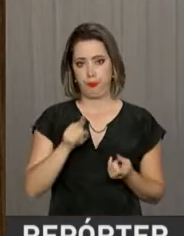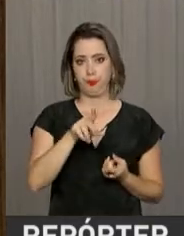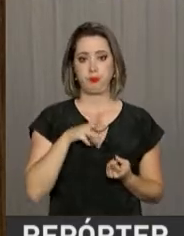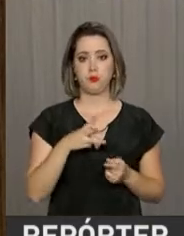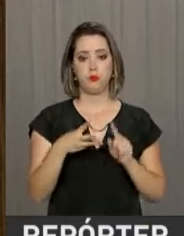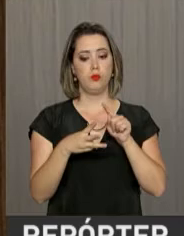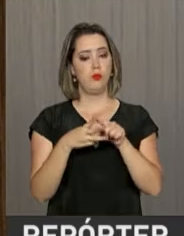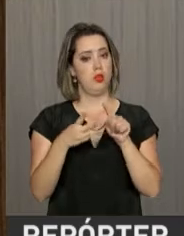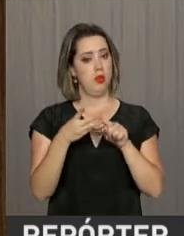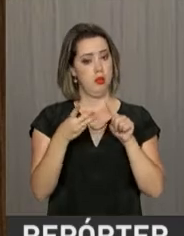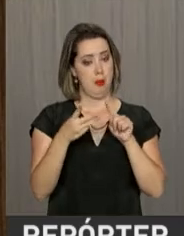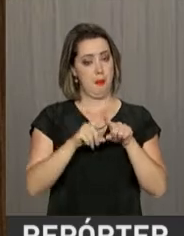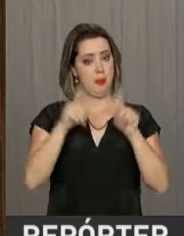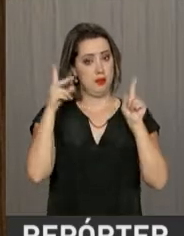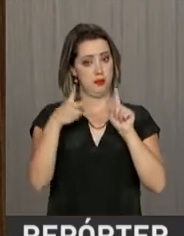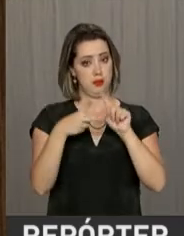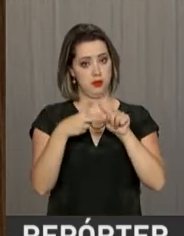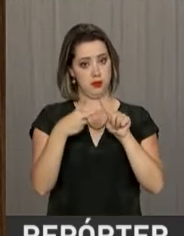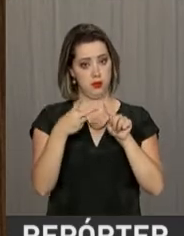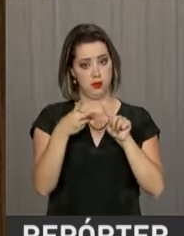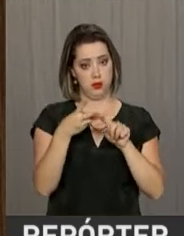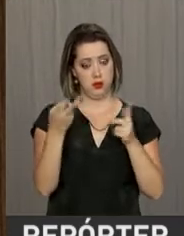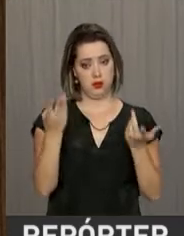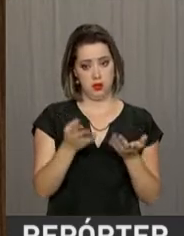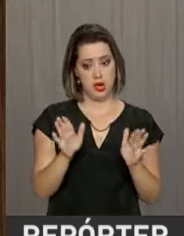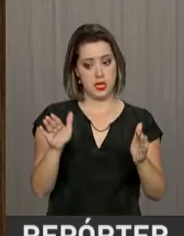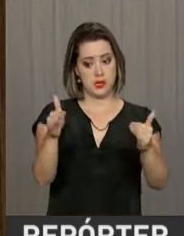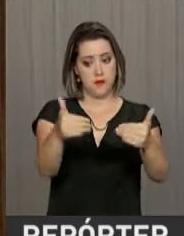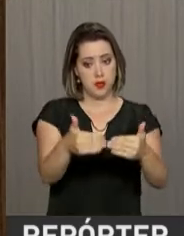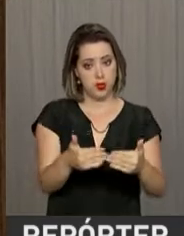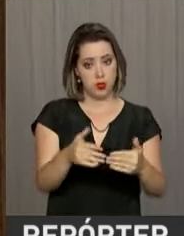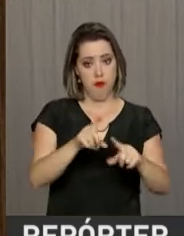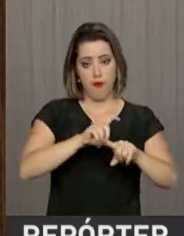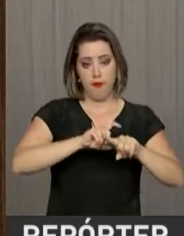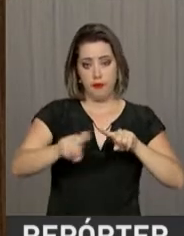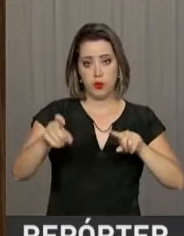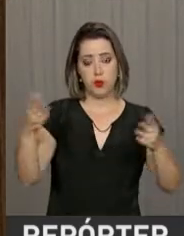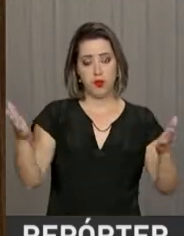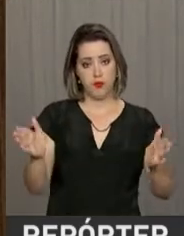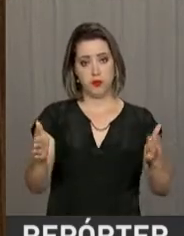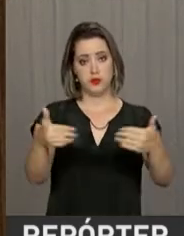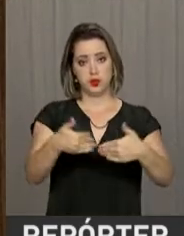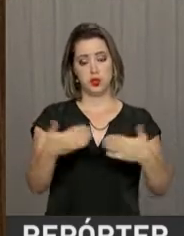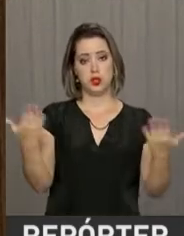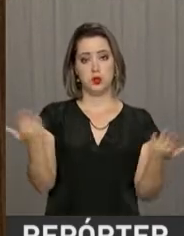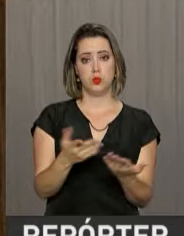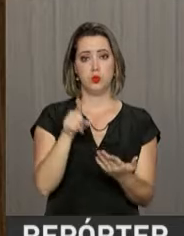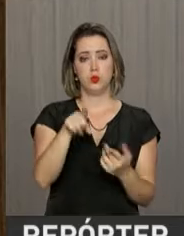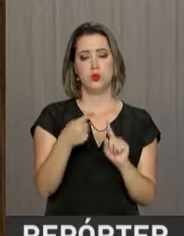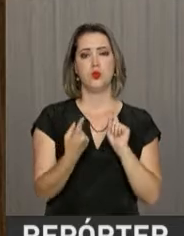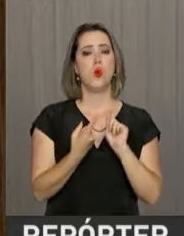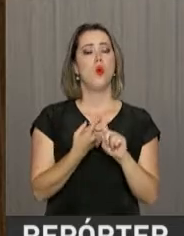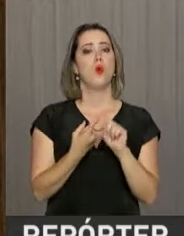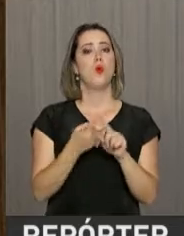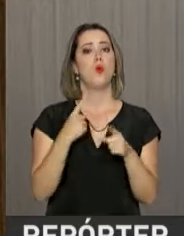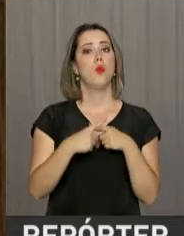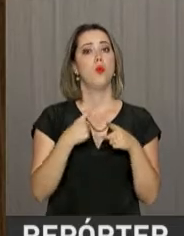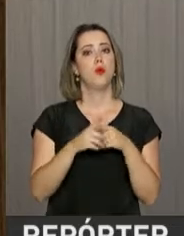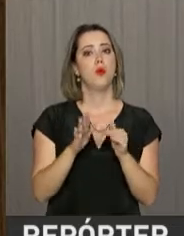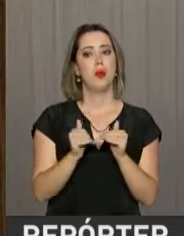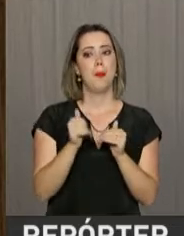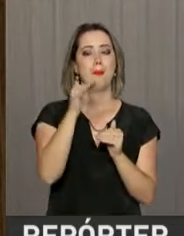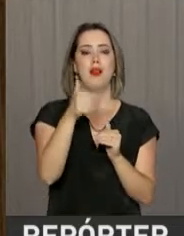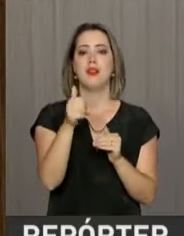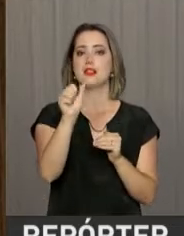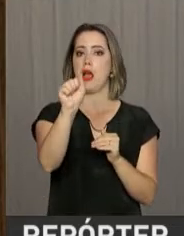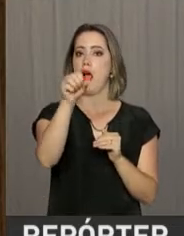que foram interditados nesta segunda-feira. Segundo o ministro, um deles foi interditado porque estava incluindo mais amido do